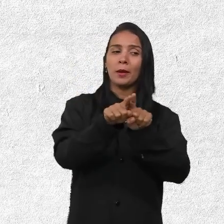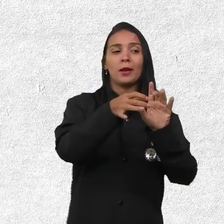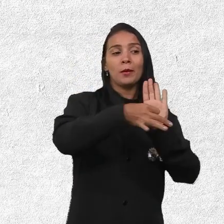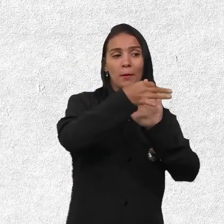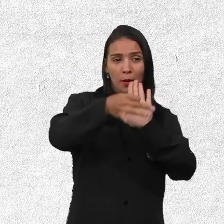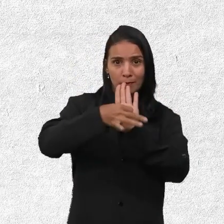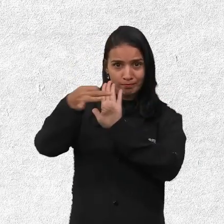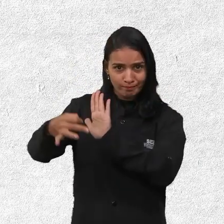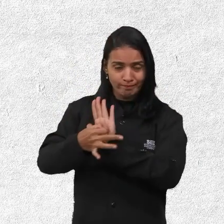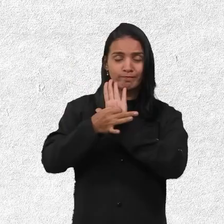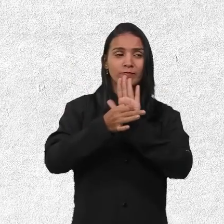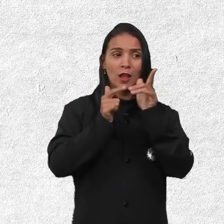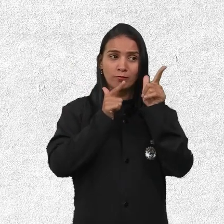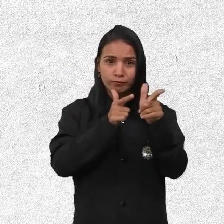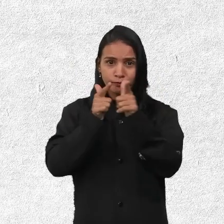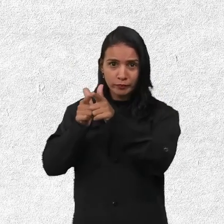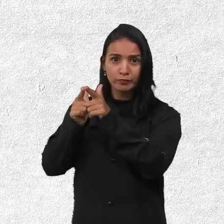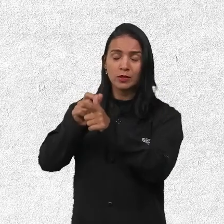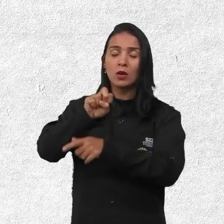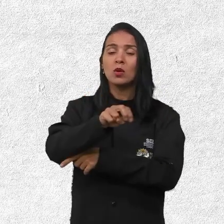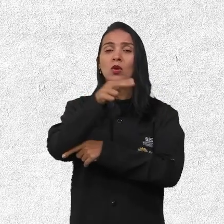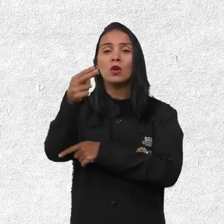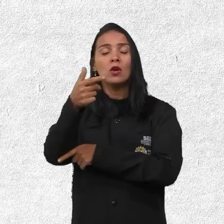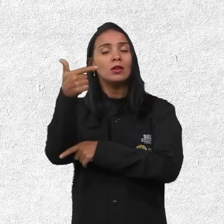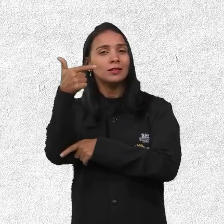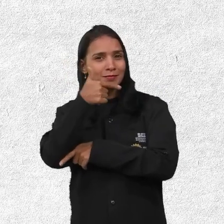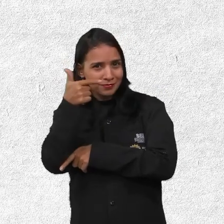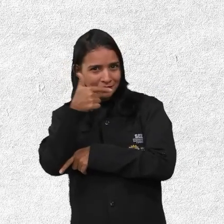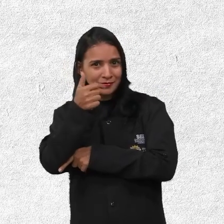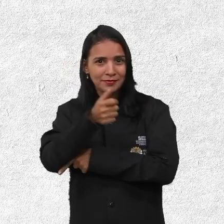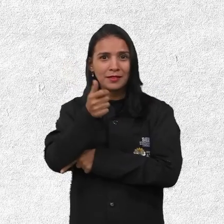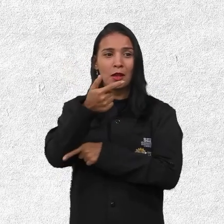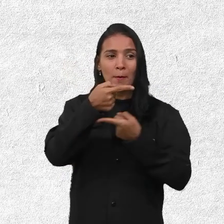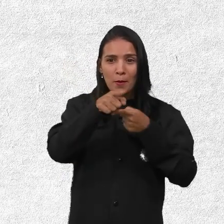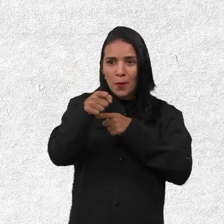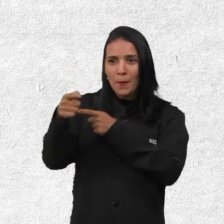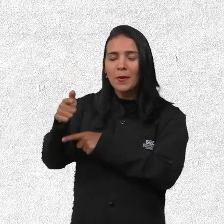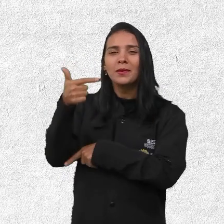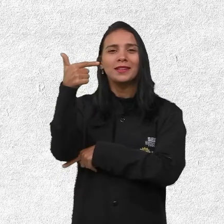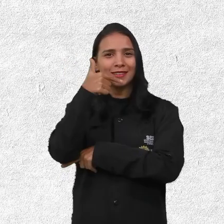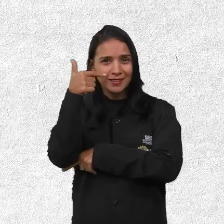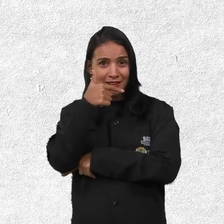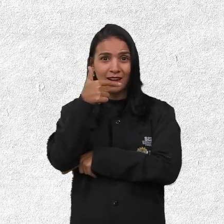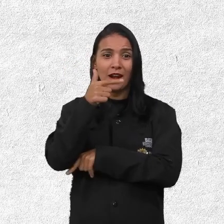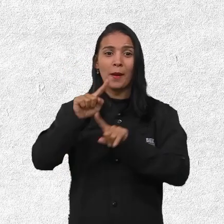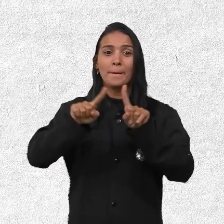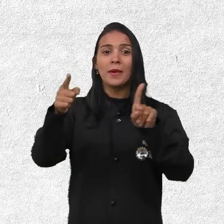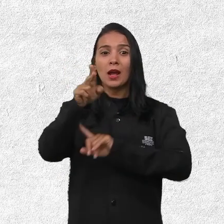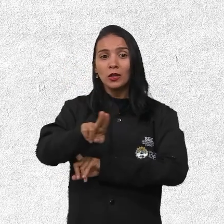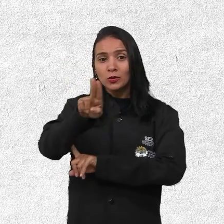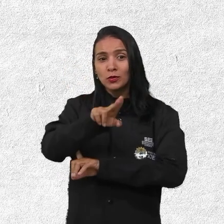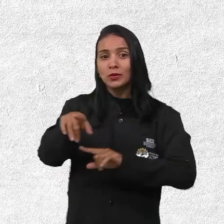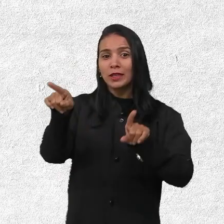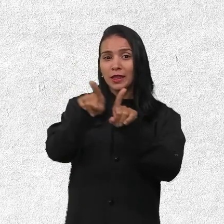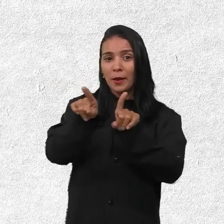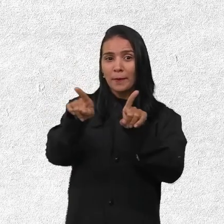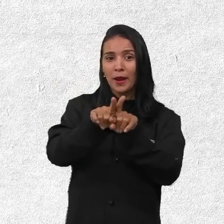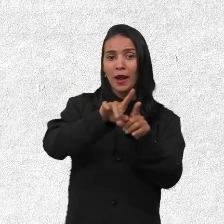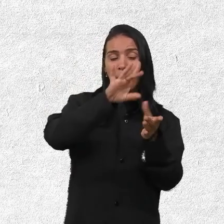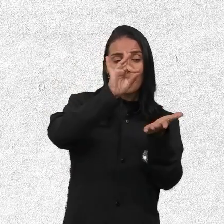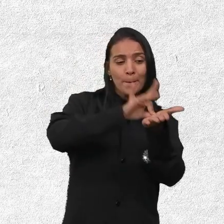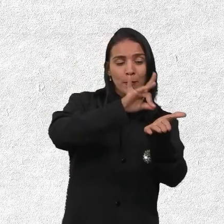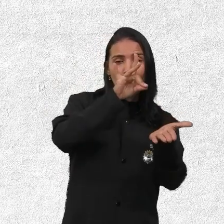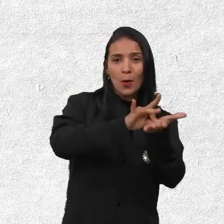humor, exige interpretação para perceber o sentido real. E aí, olha a imagem que eu coloquei para vocês aí